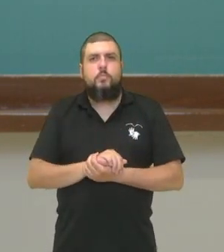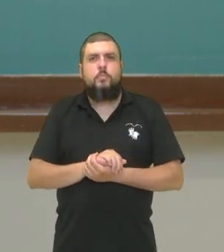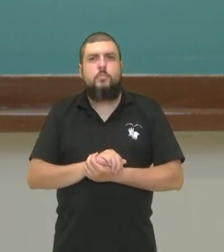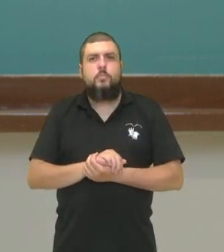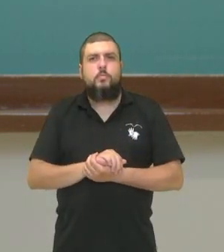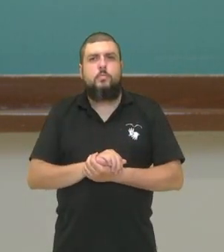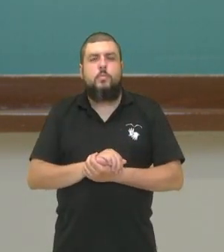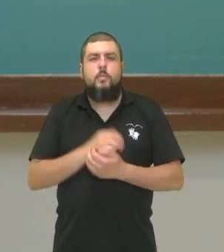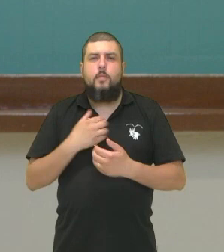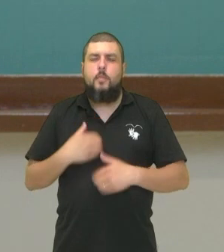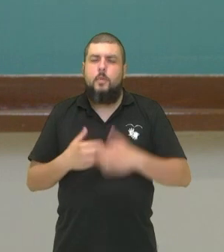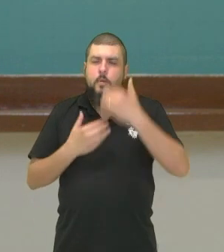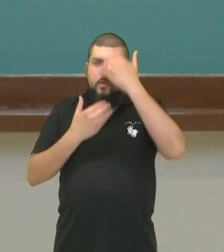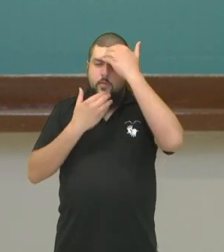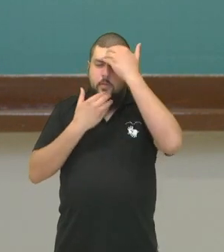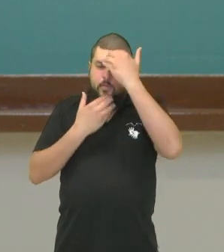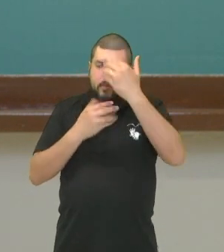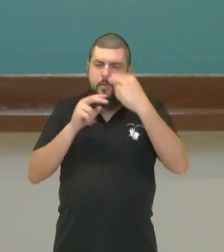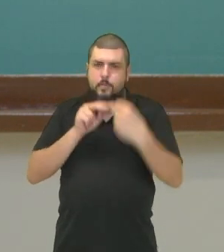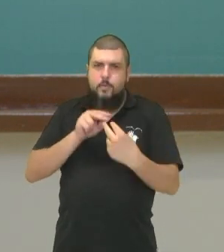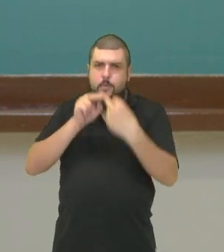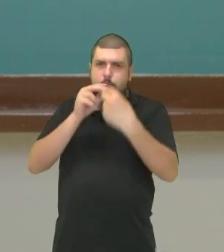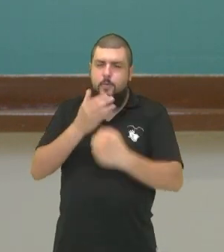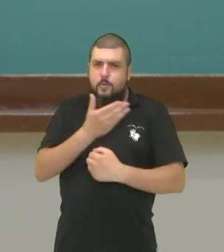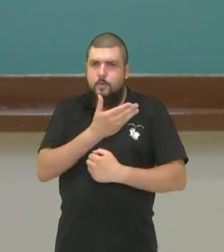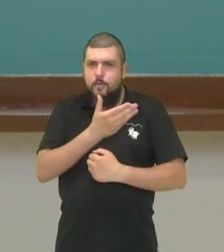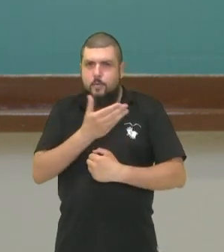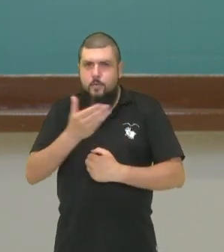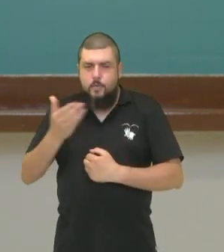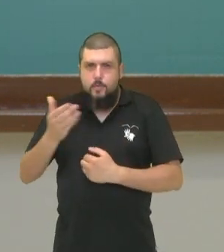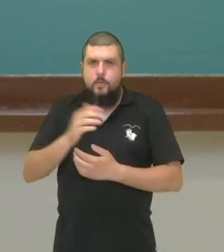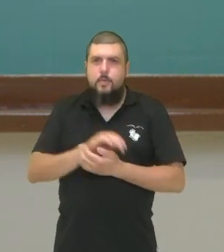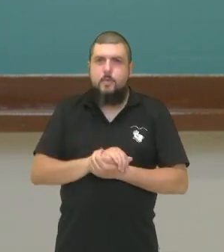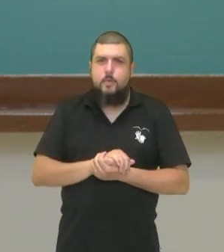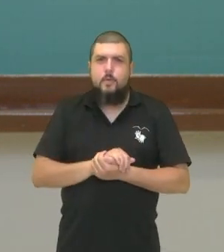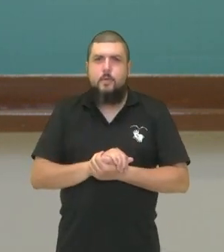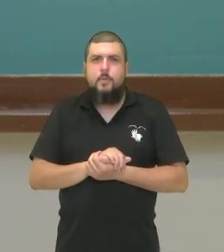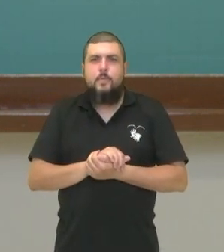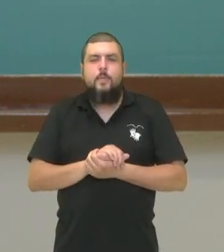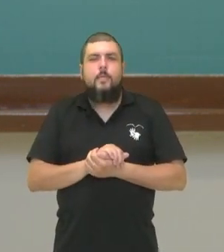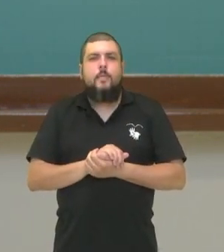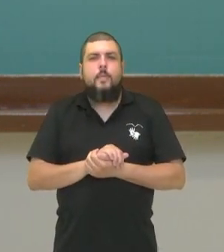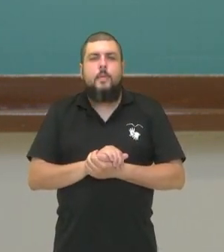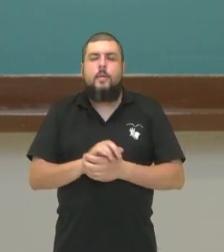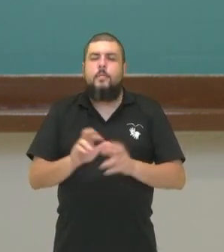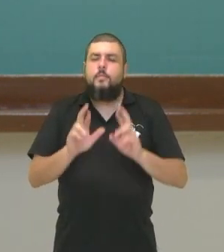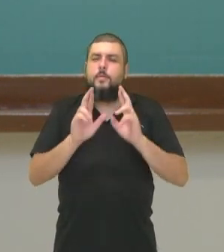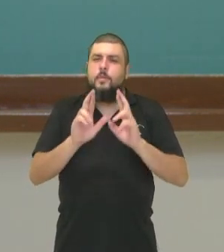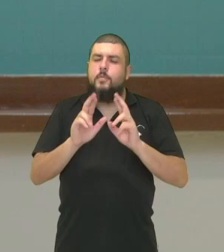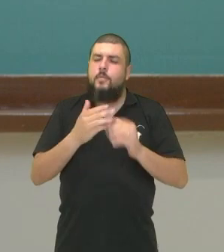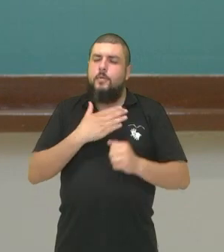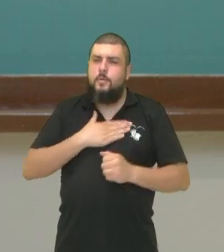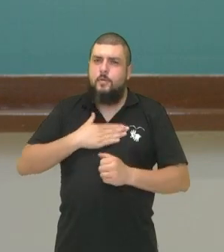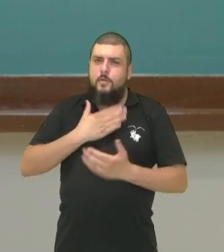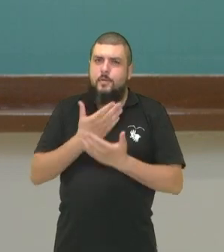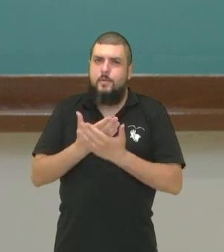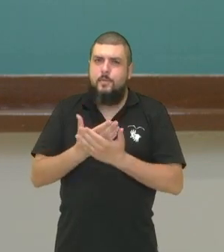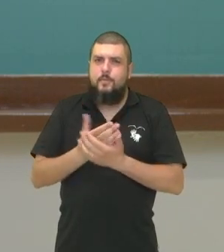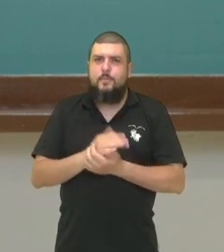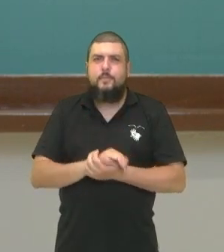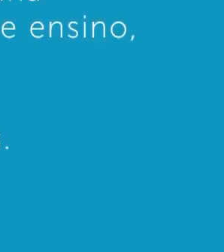Pessoal, muito obrigada pela companhia. Eu agradeço por estar aqui. Espero que vocês tenham gostado da aula.